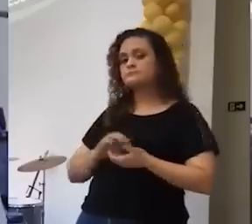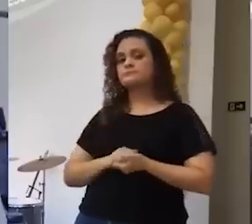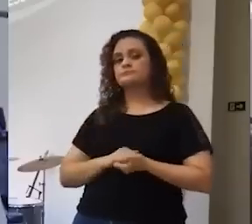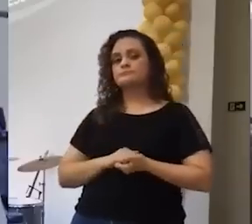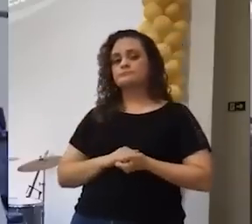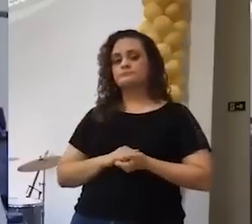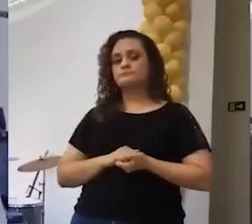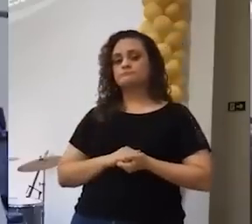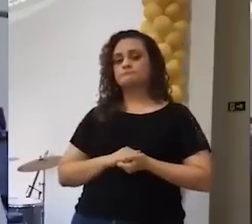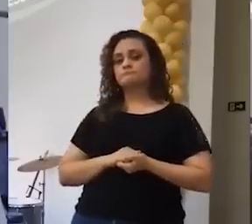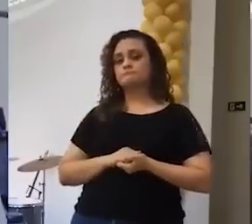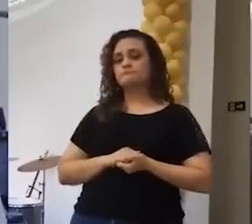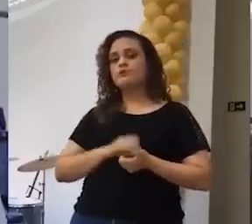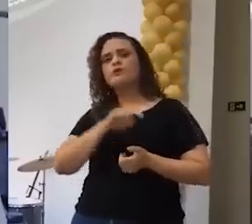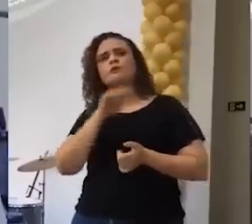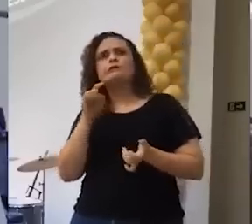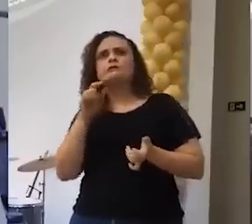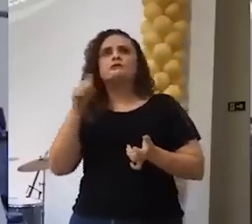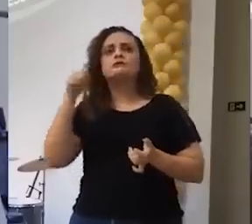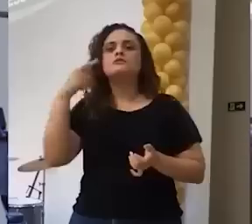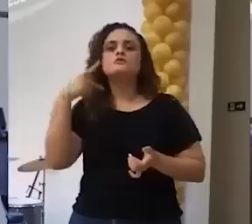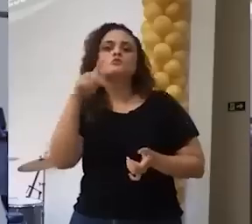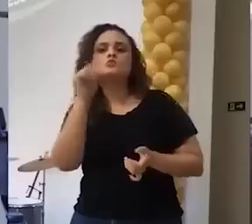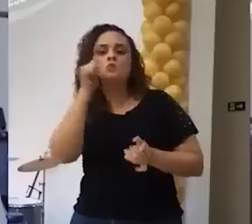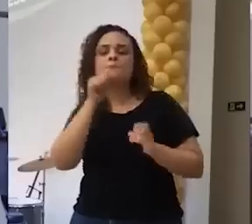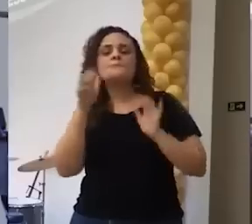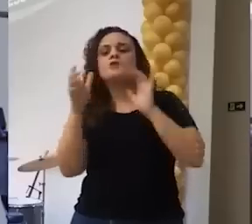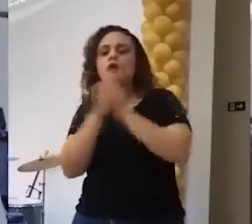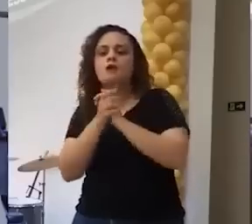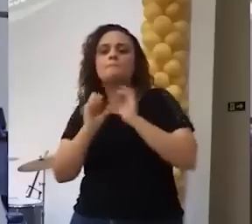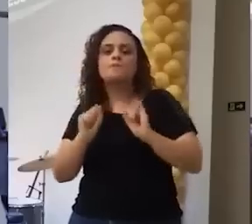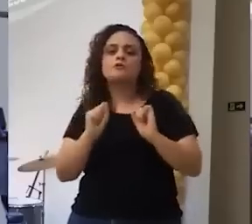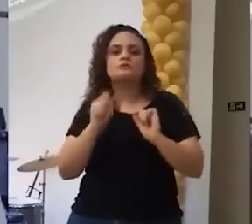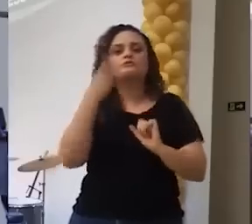Sua mulher pode garantir que você é um homem feliz?